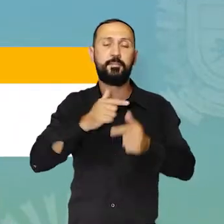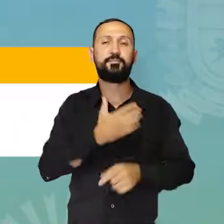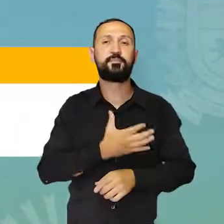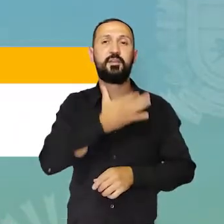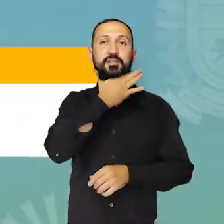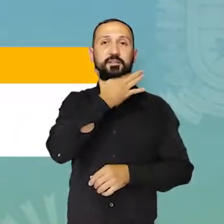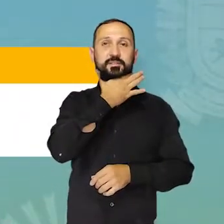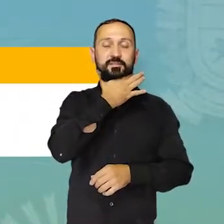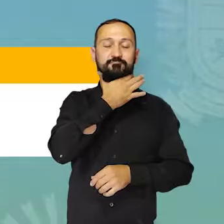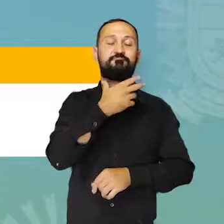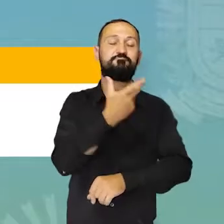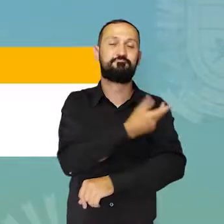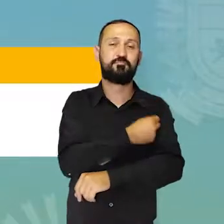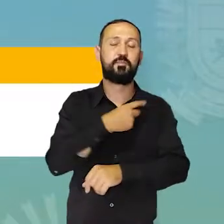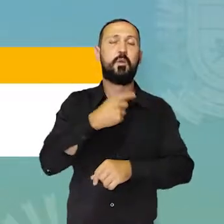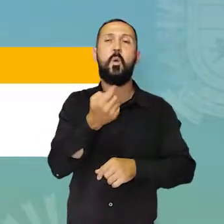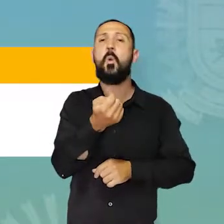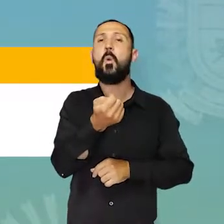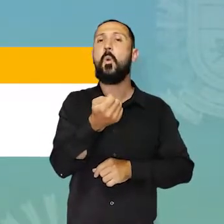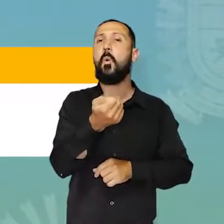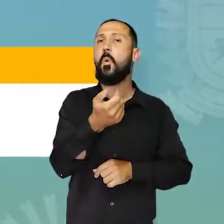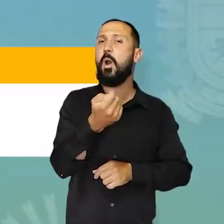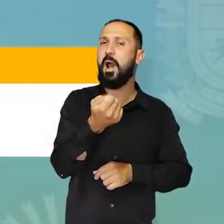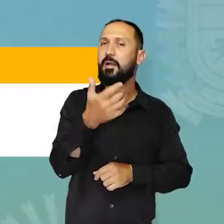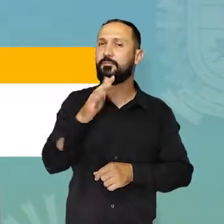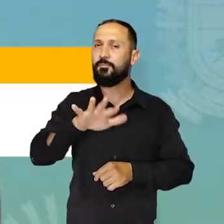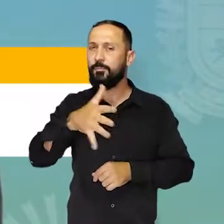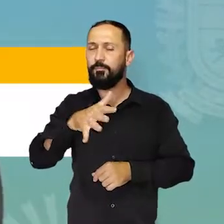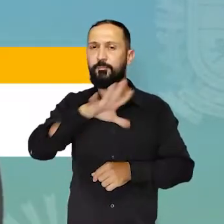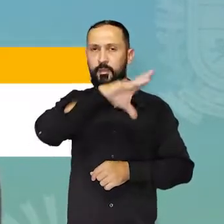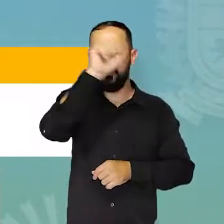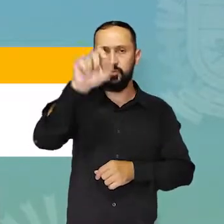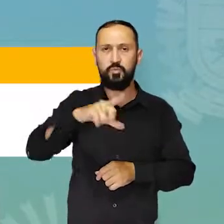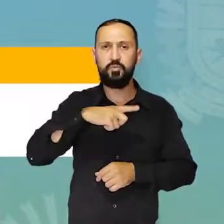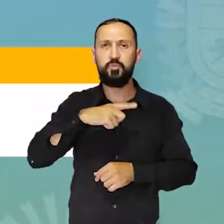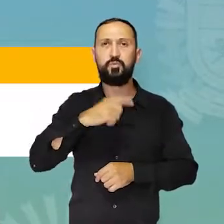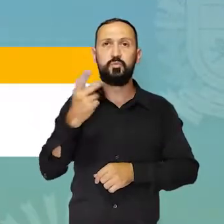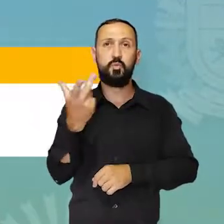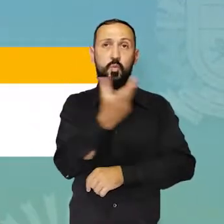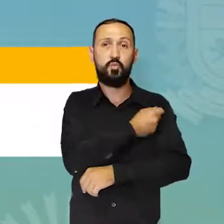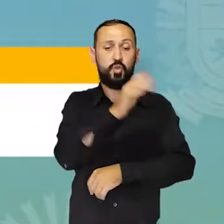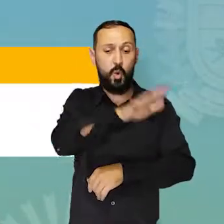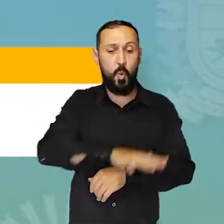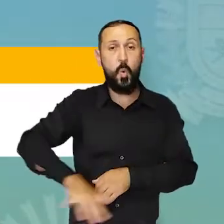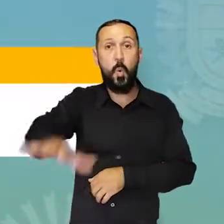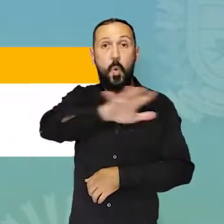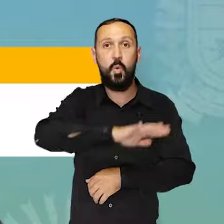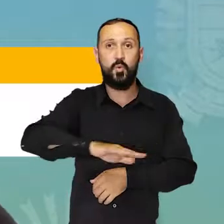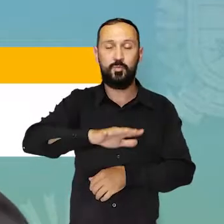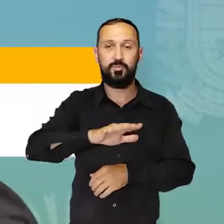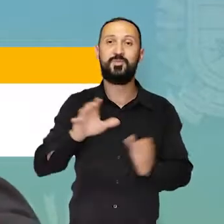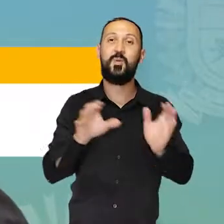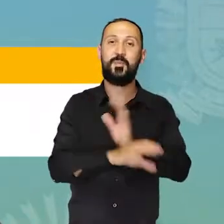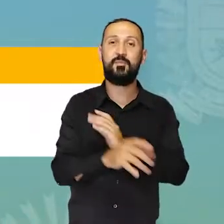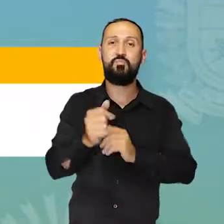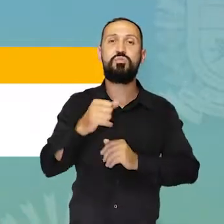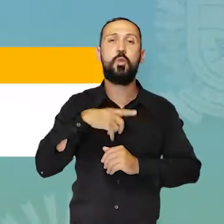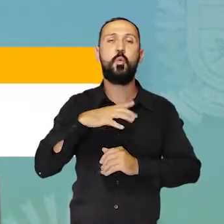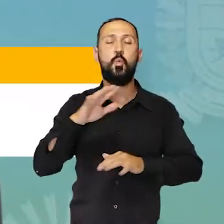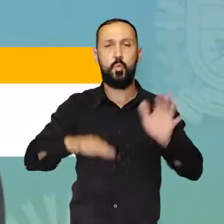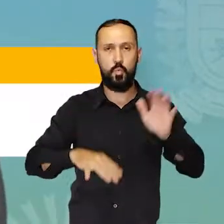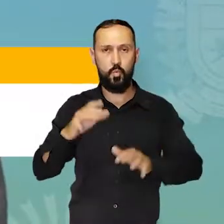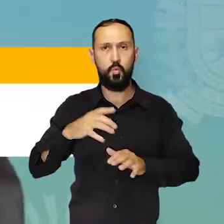nós vivemos uma crise sanitária estamos é praticamente anunciando aí o Mato Grosso do Sul em coletiva é